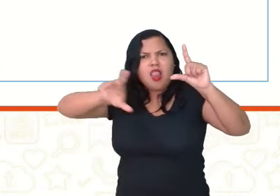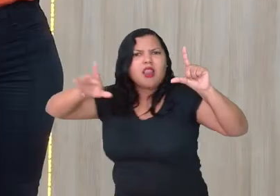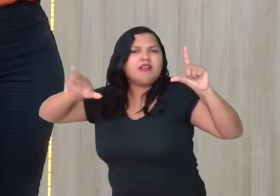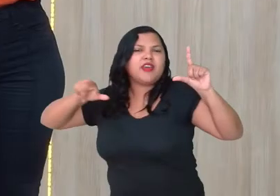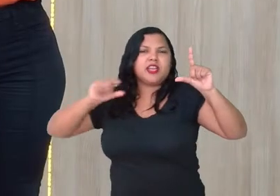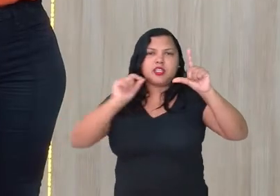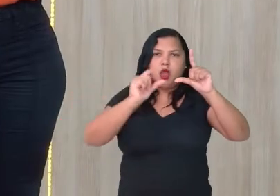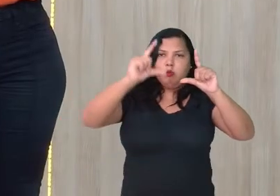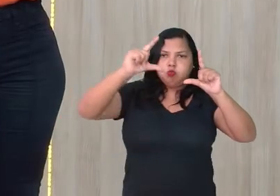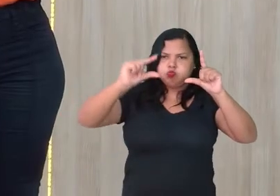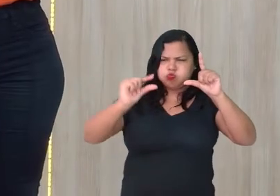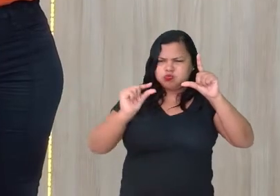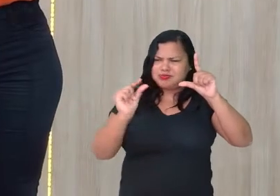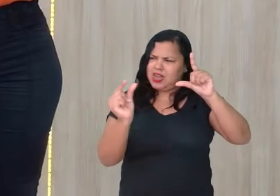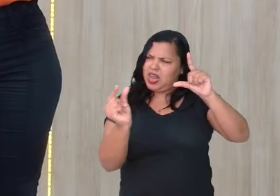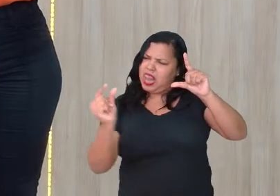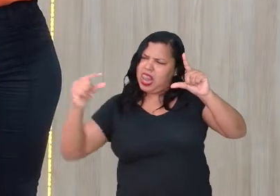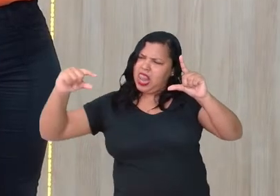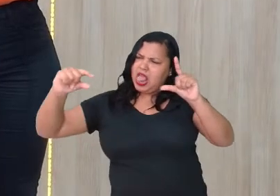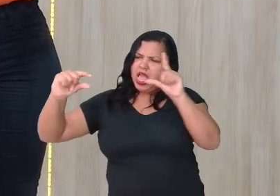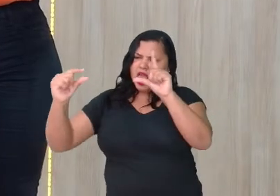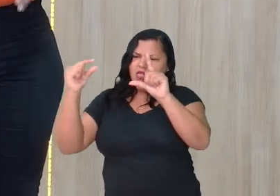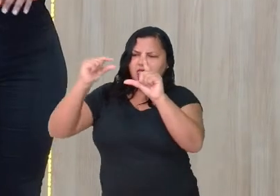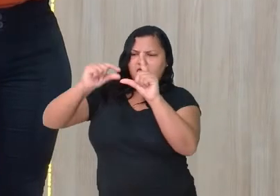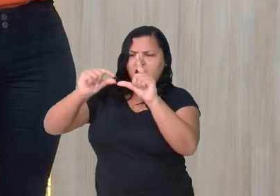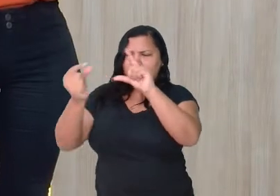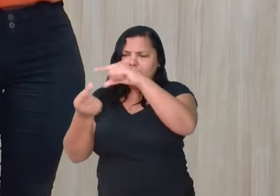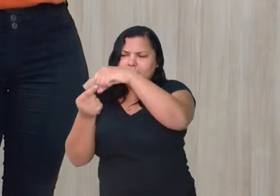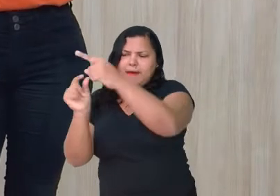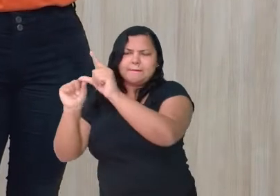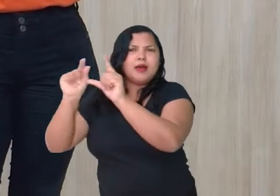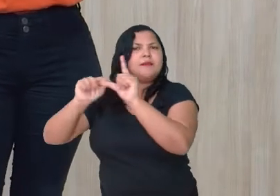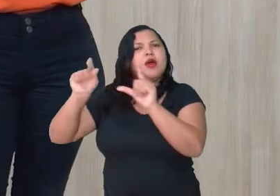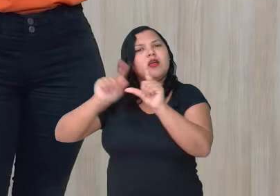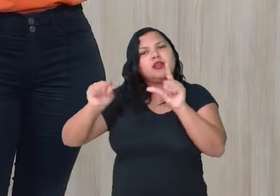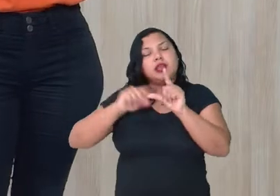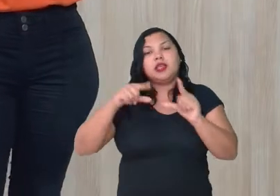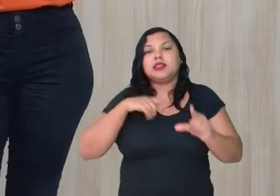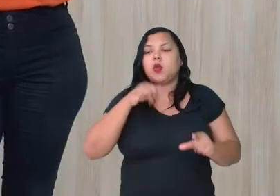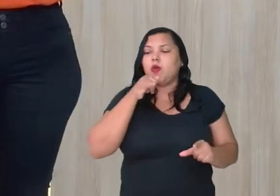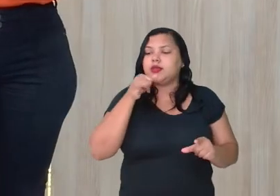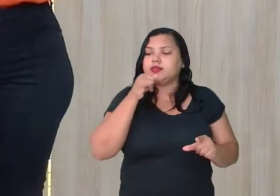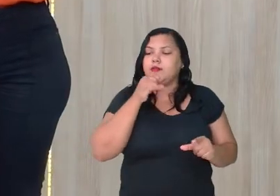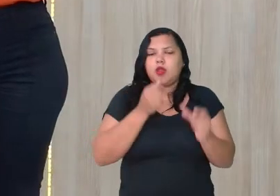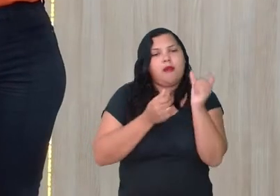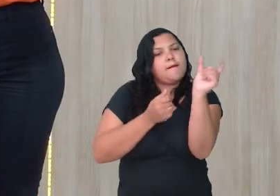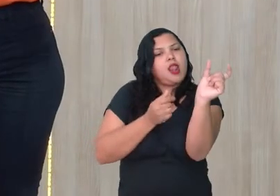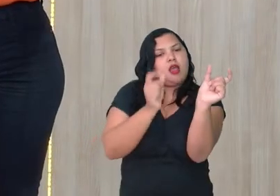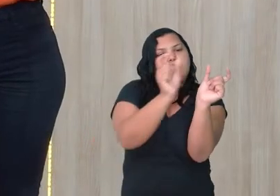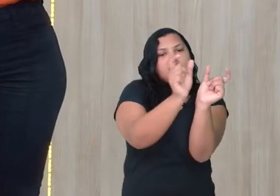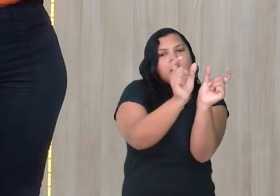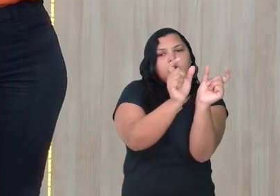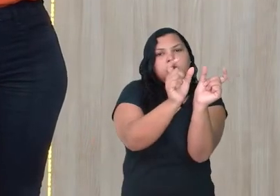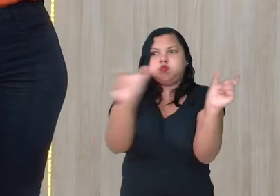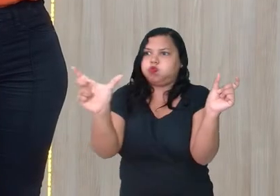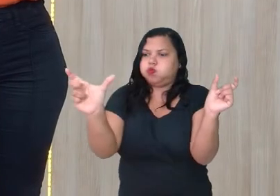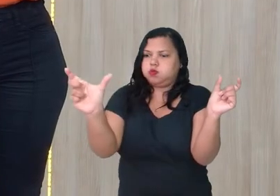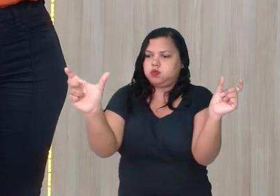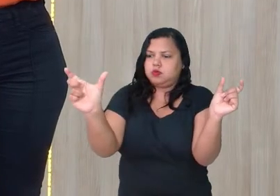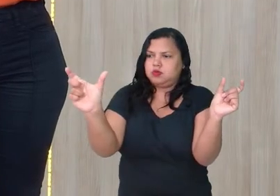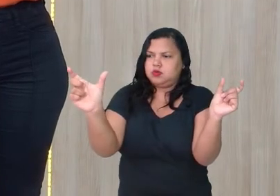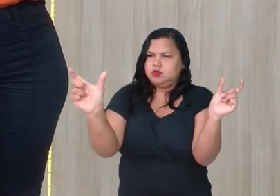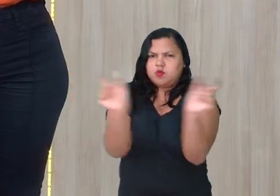Letras sobrepostas é muito comum, né? O espaçamento inconstante entre as letras, dificilmente